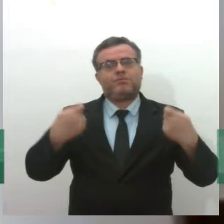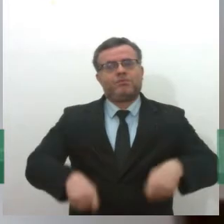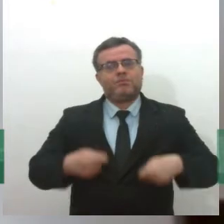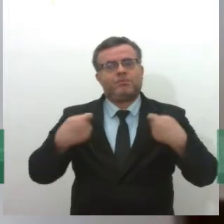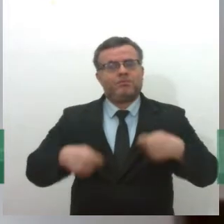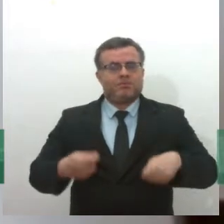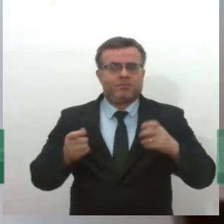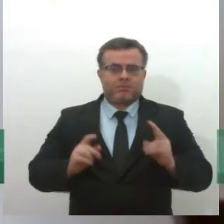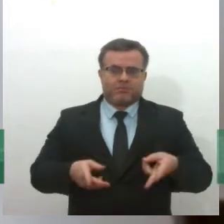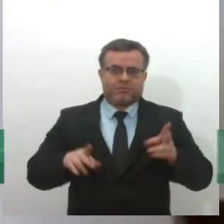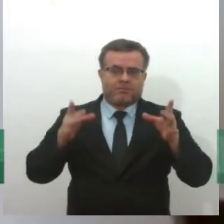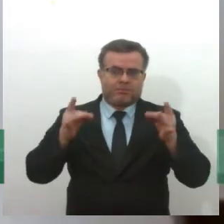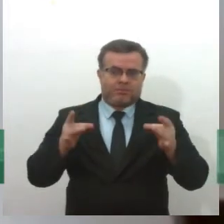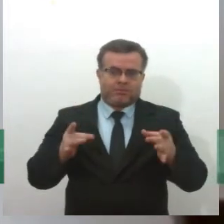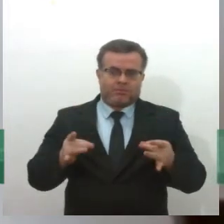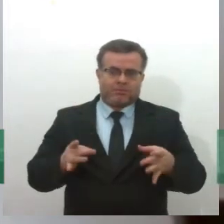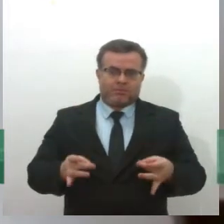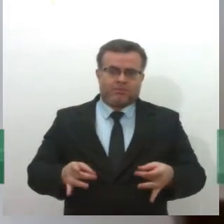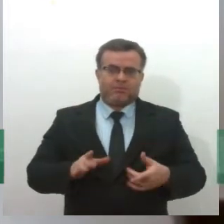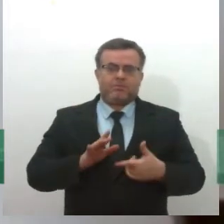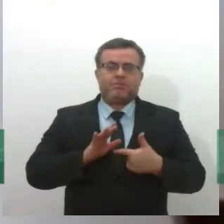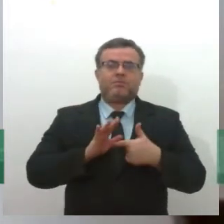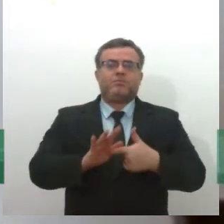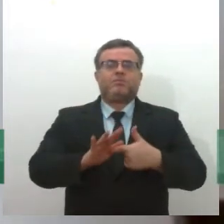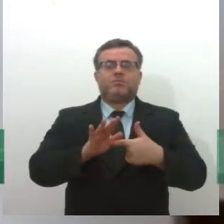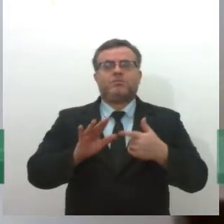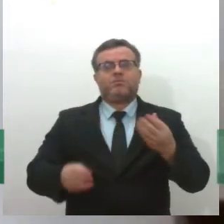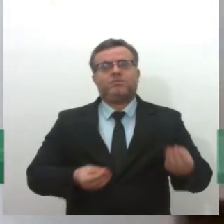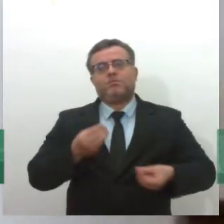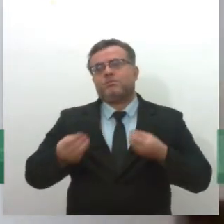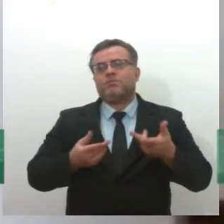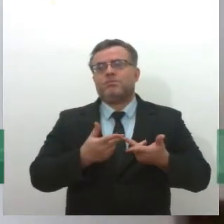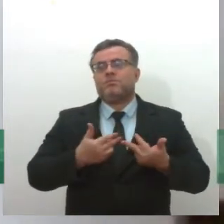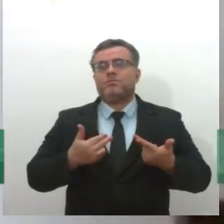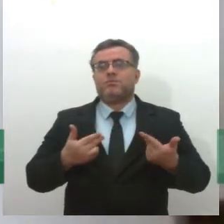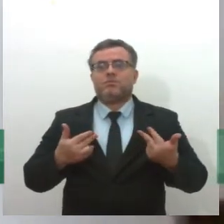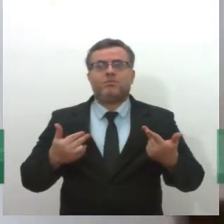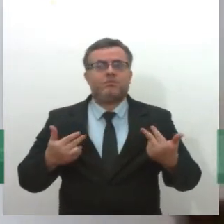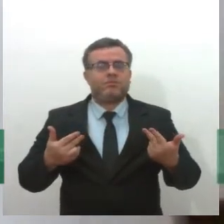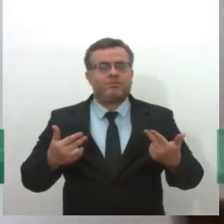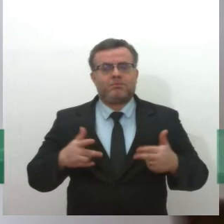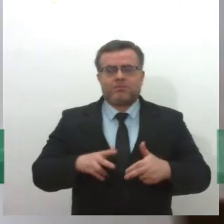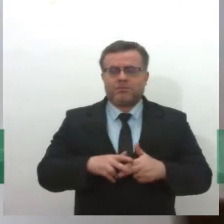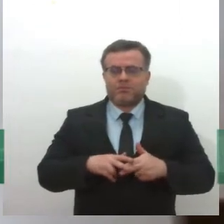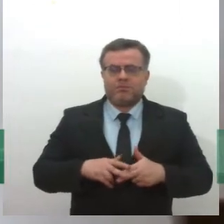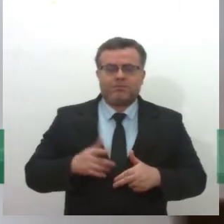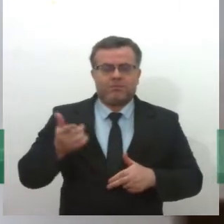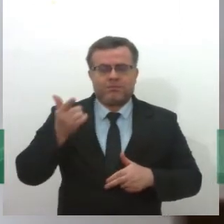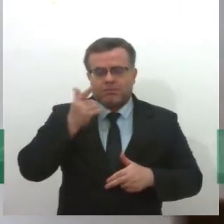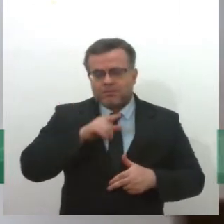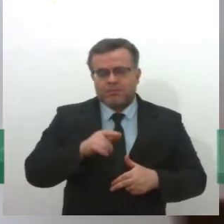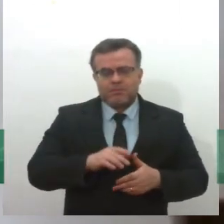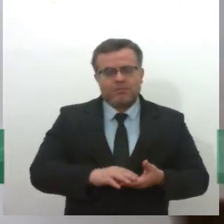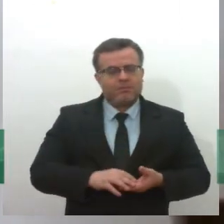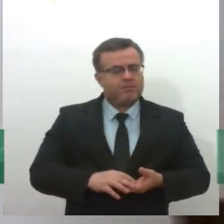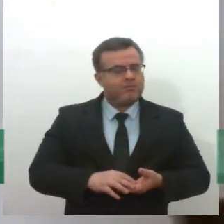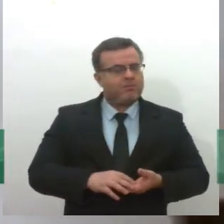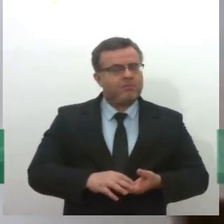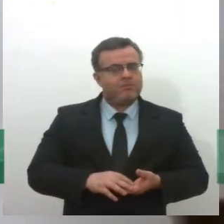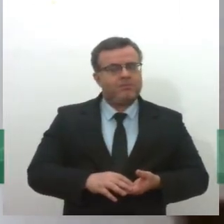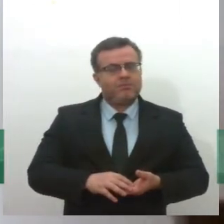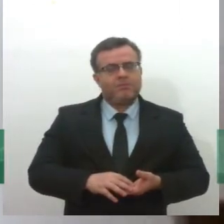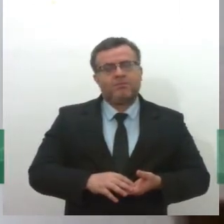nos detalhes, é nos detalhes que moram, né, as questões. A gente fica deixando para grandes conquistas, a gente vai deixar para discutir